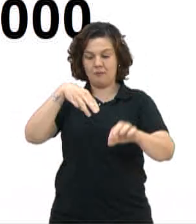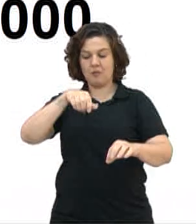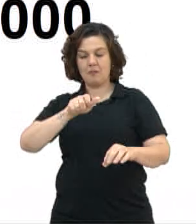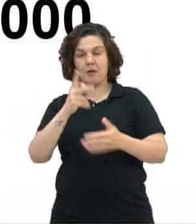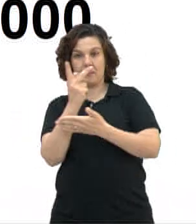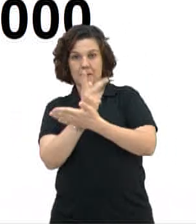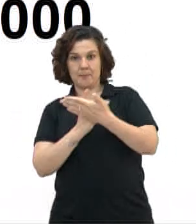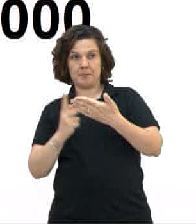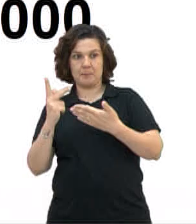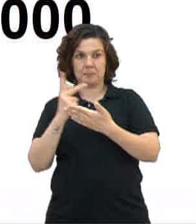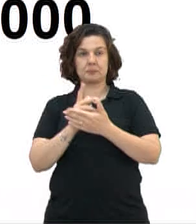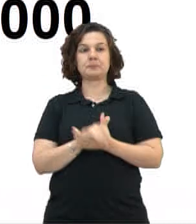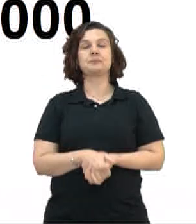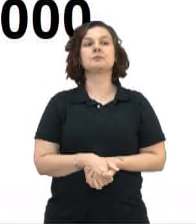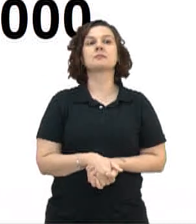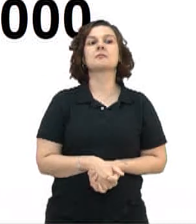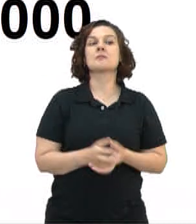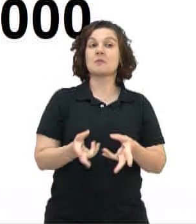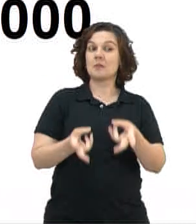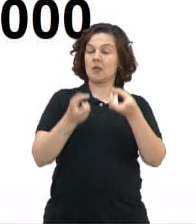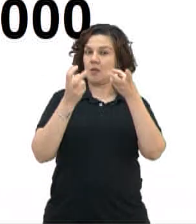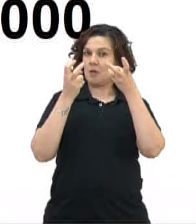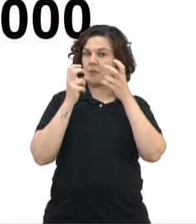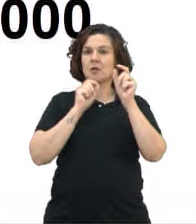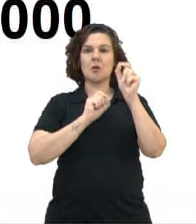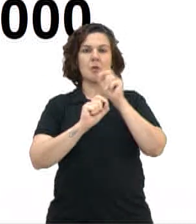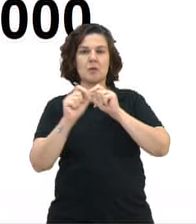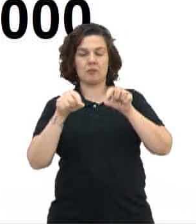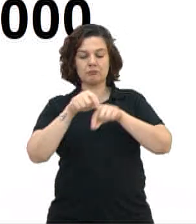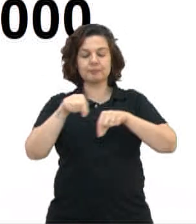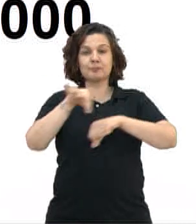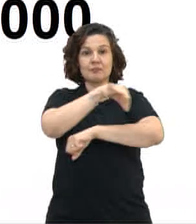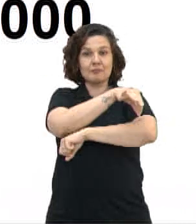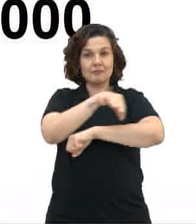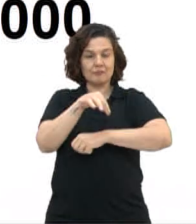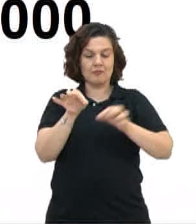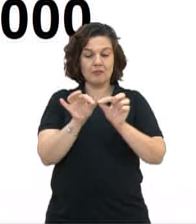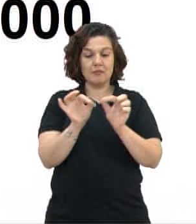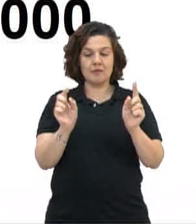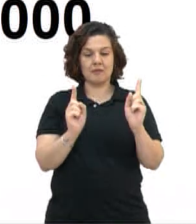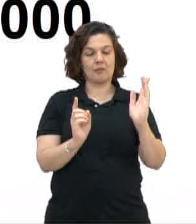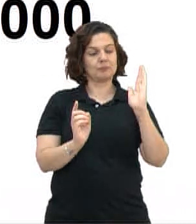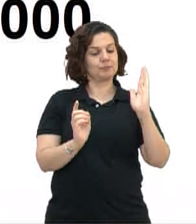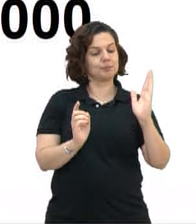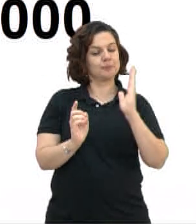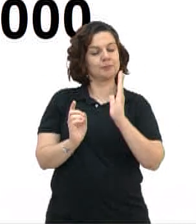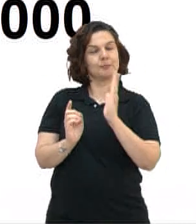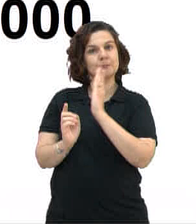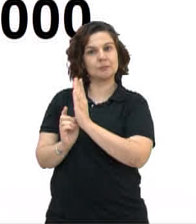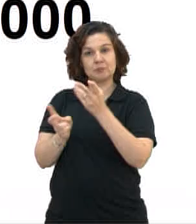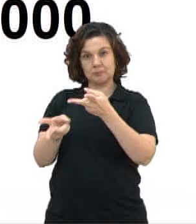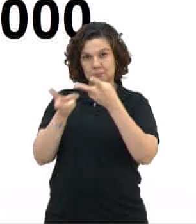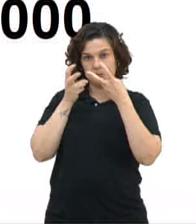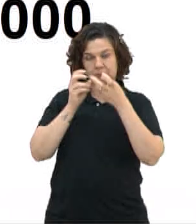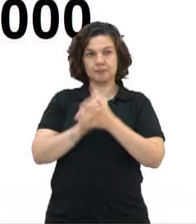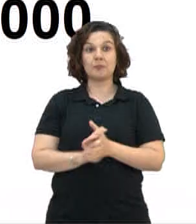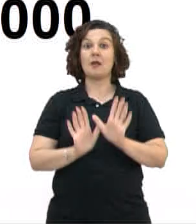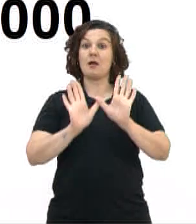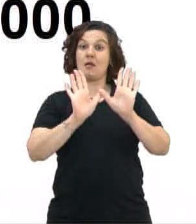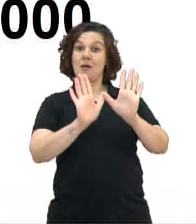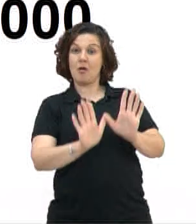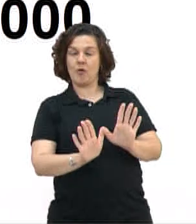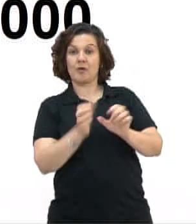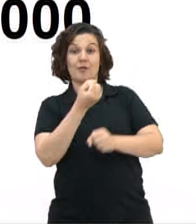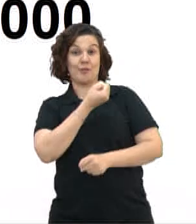definição do retângulo ali em azul, você consegue ver o exemplo de uma escala gráfica. Está ali, ó, só para você visualizar. Já quando falamos em